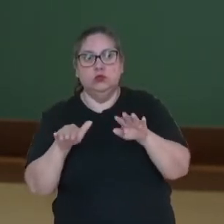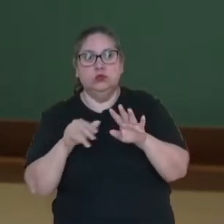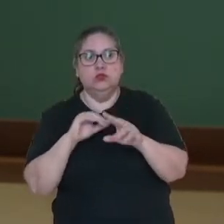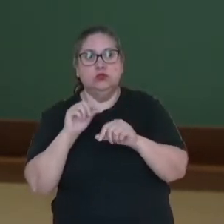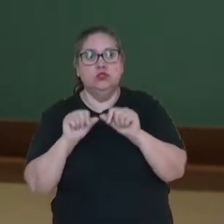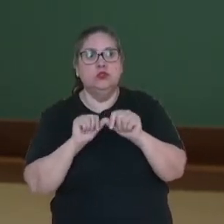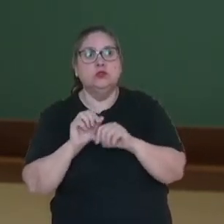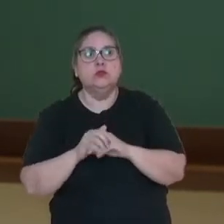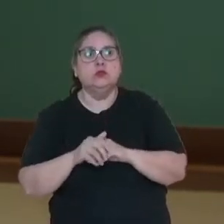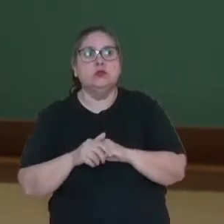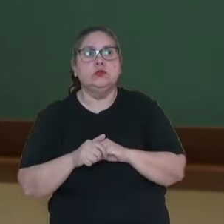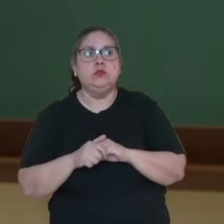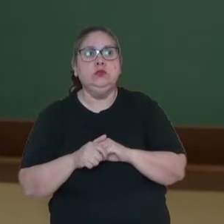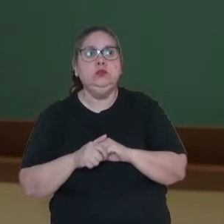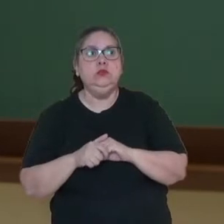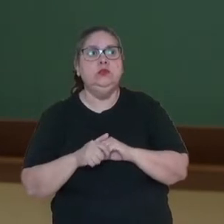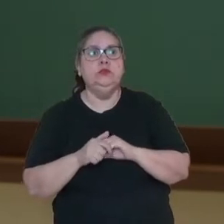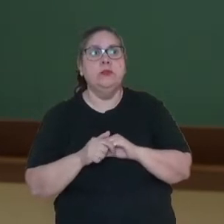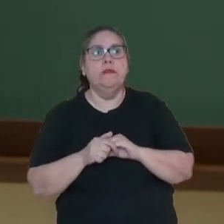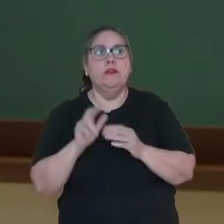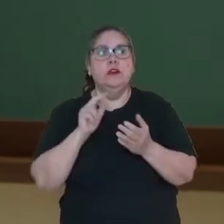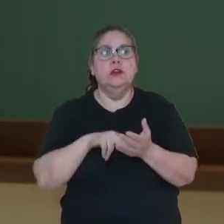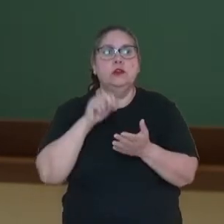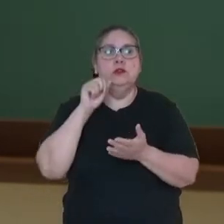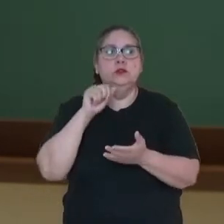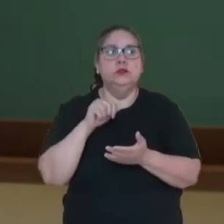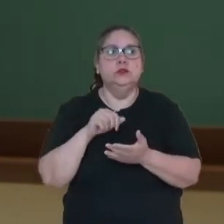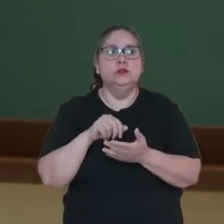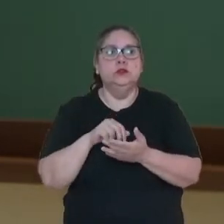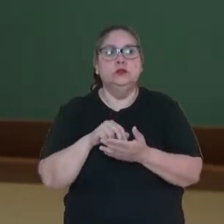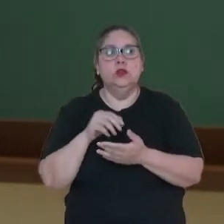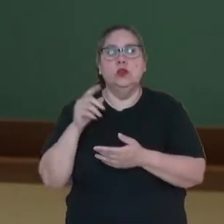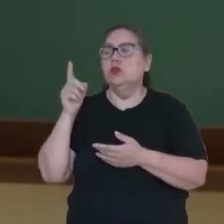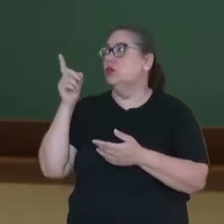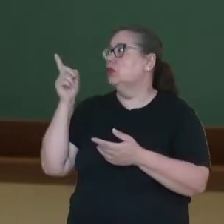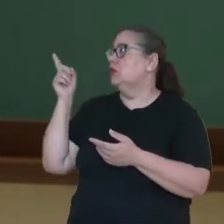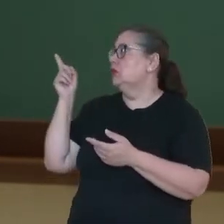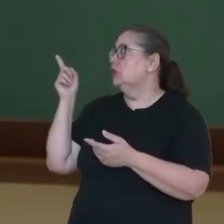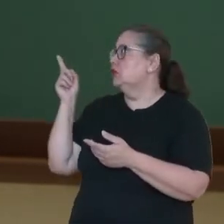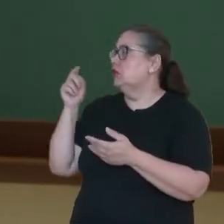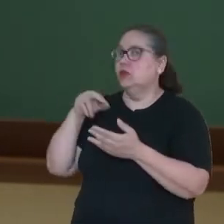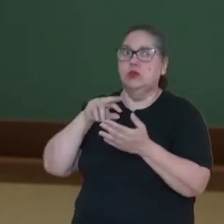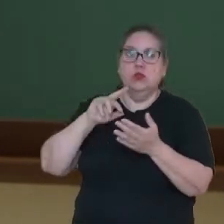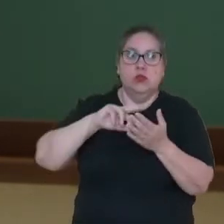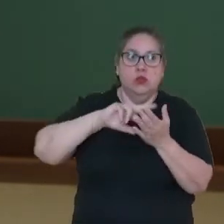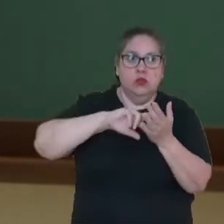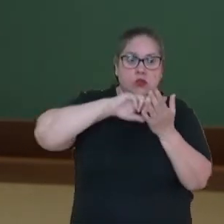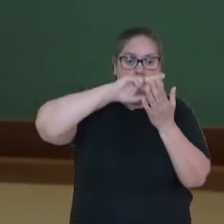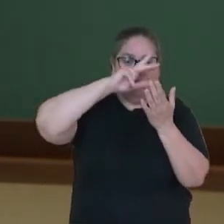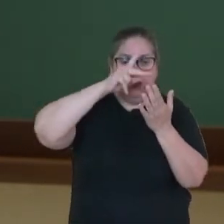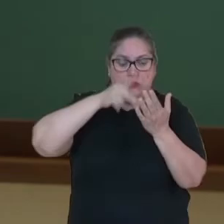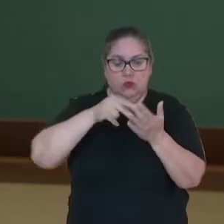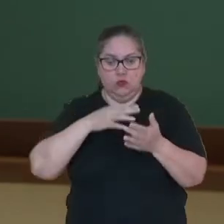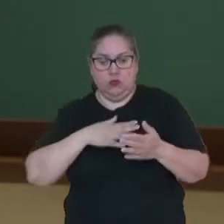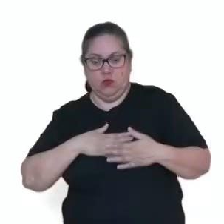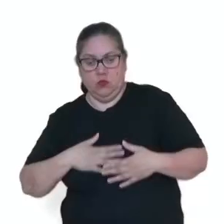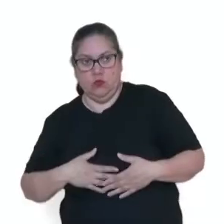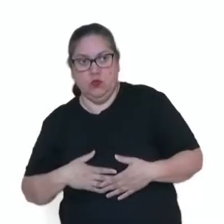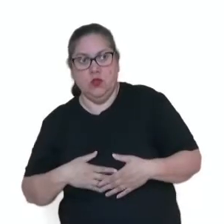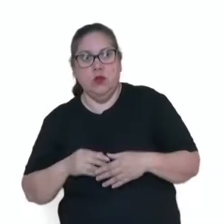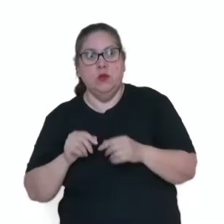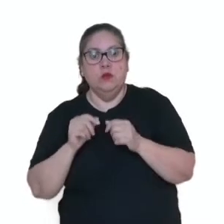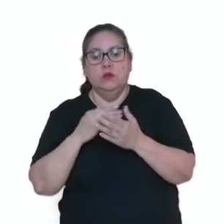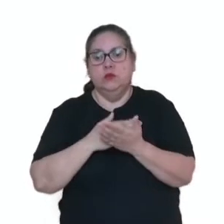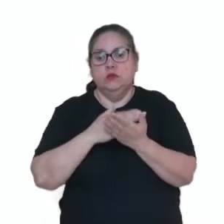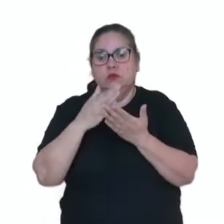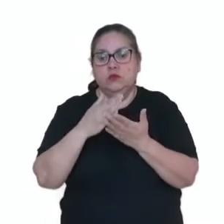giro, tá bom? Os saltos mortais são rotações sobre o eixo transversal do corpo, que